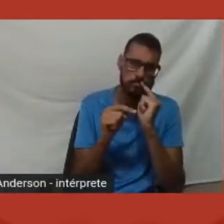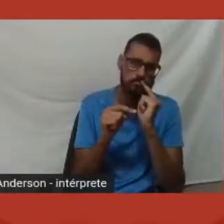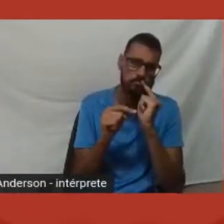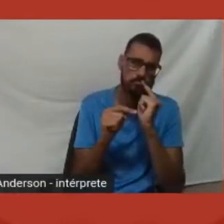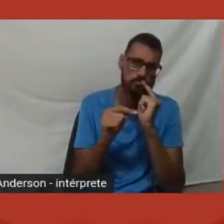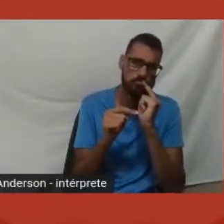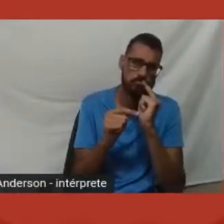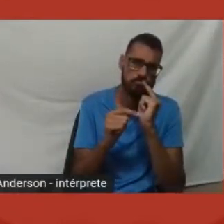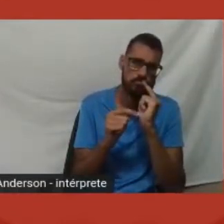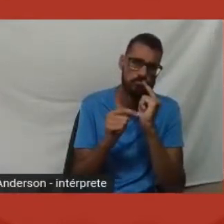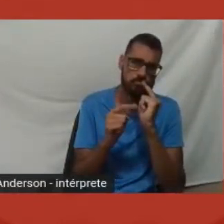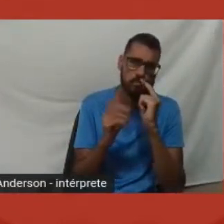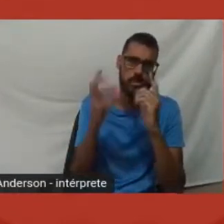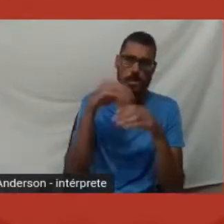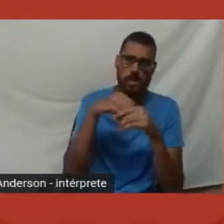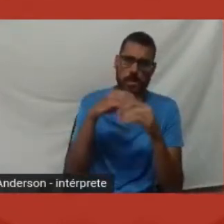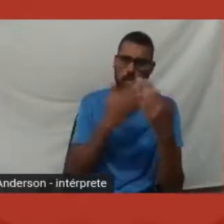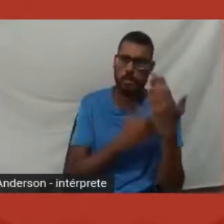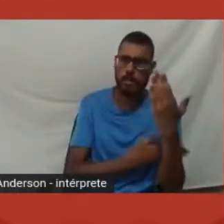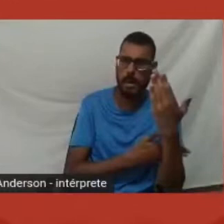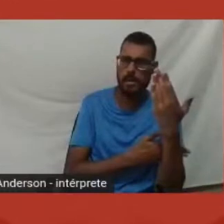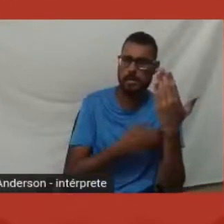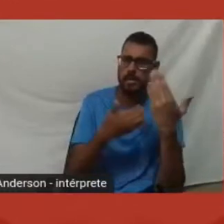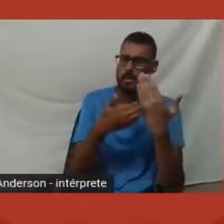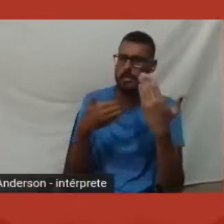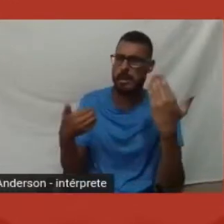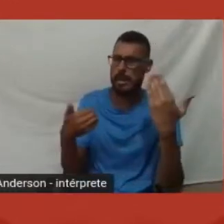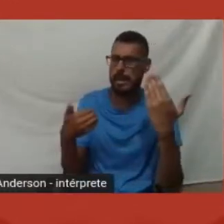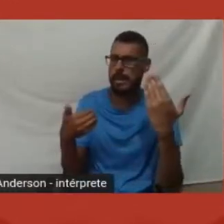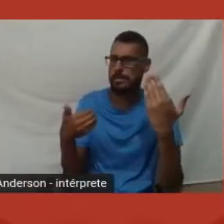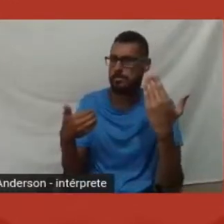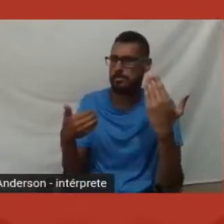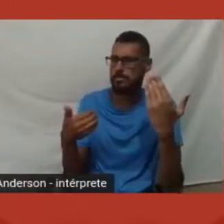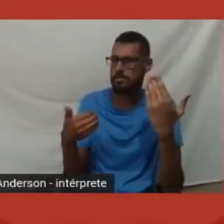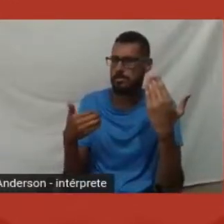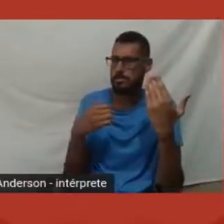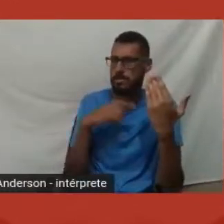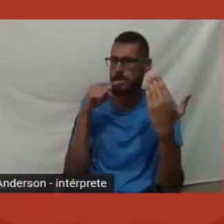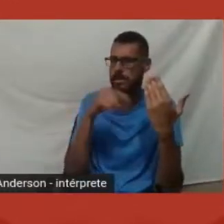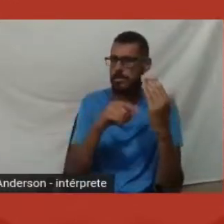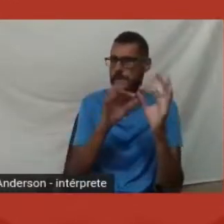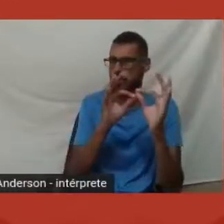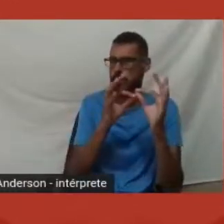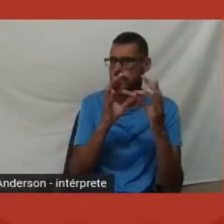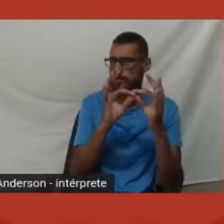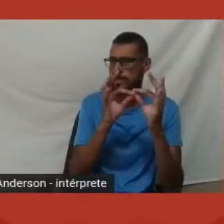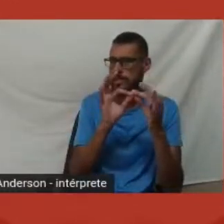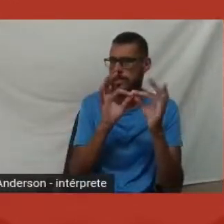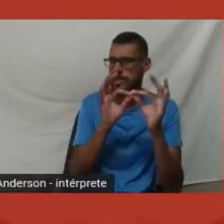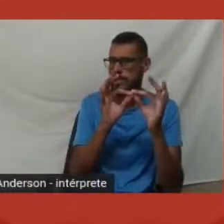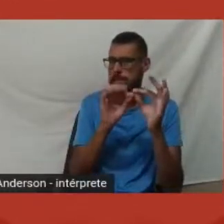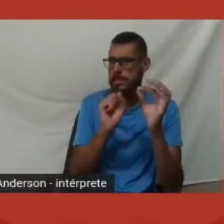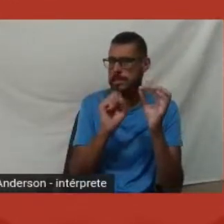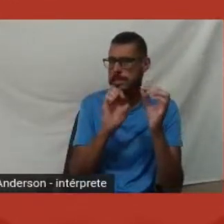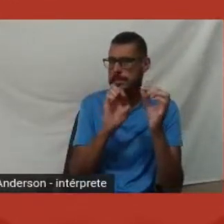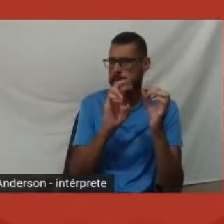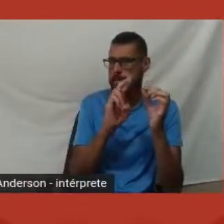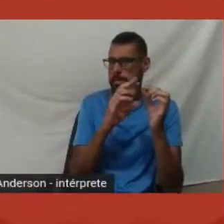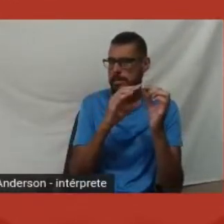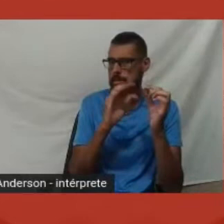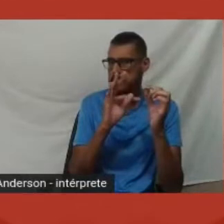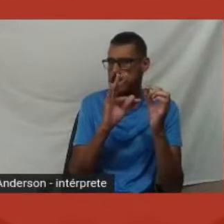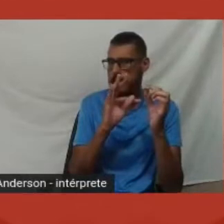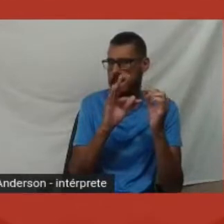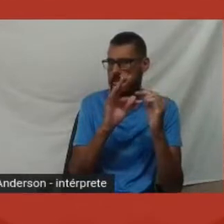Está dentro de uma pasta ou está separado? Tem a oficina CER7, ó. Eu acho que é esse